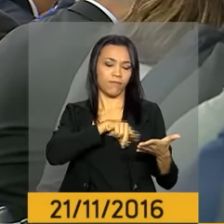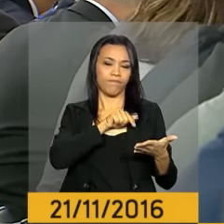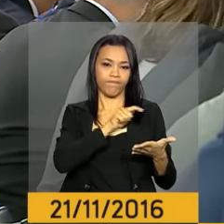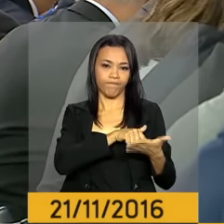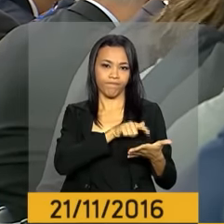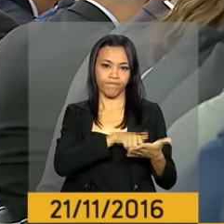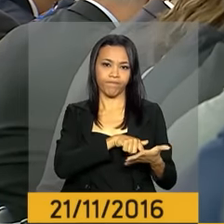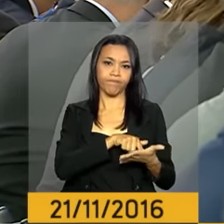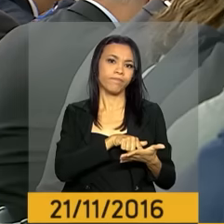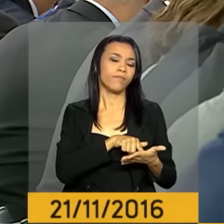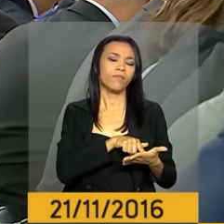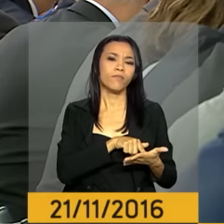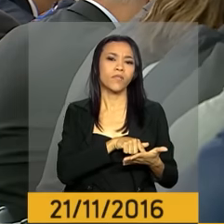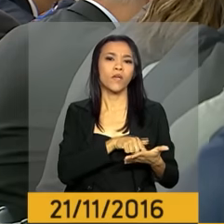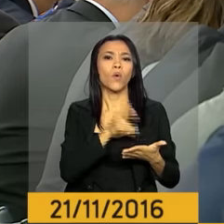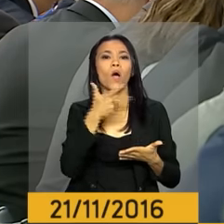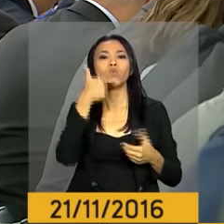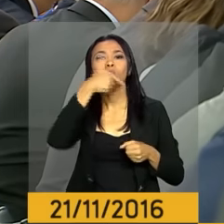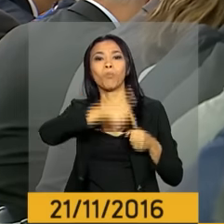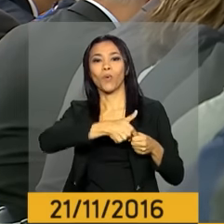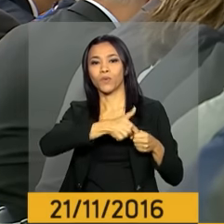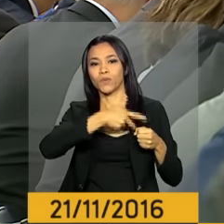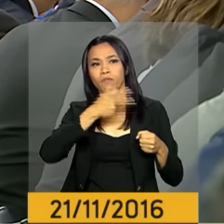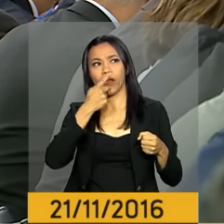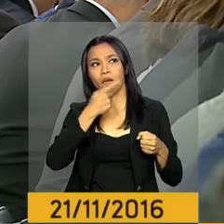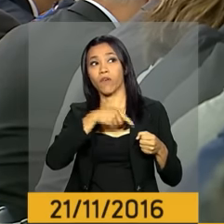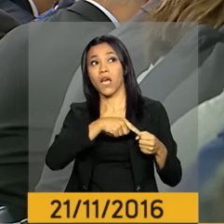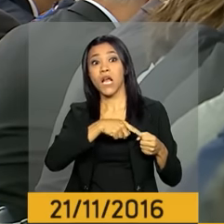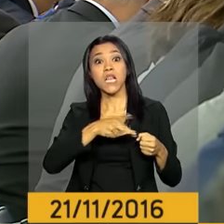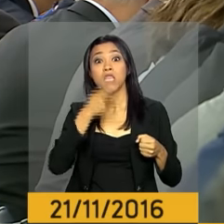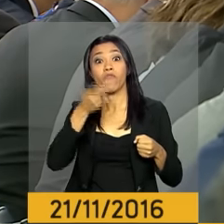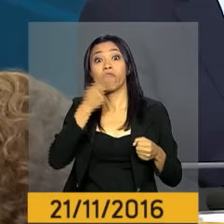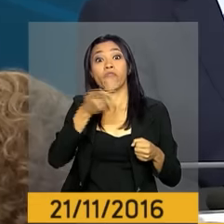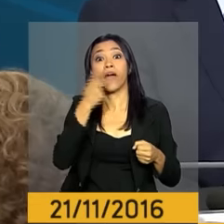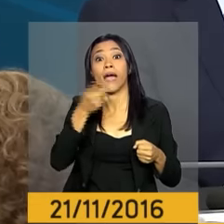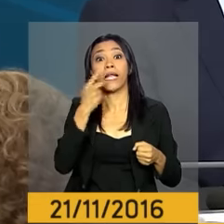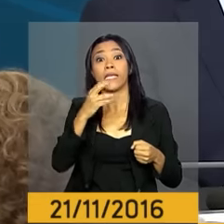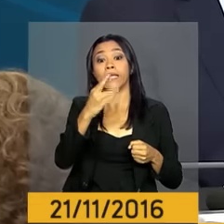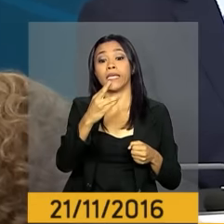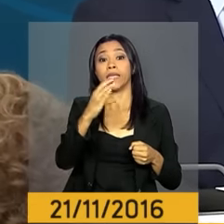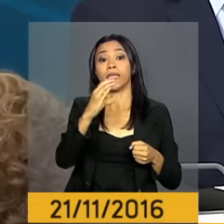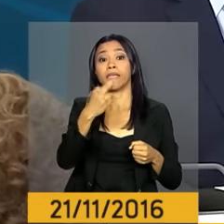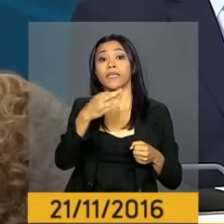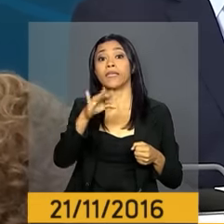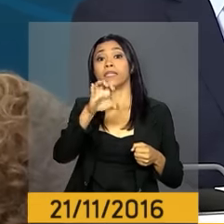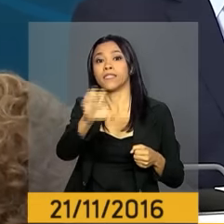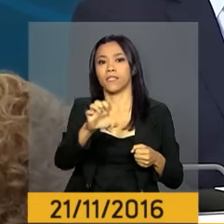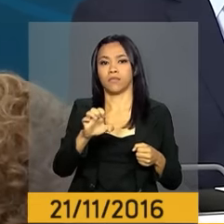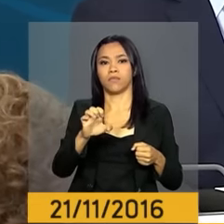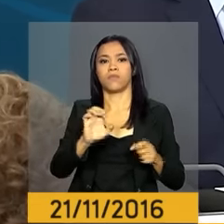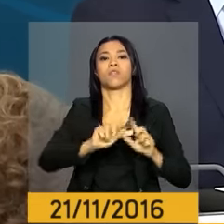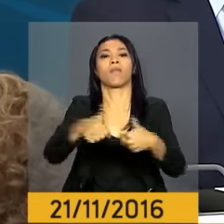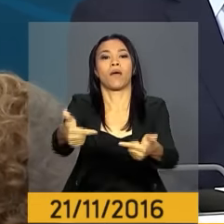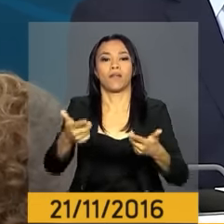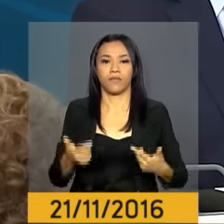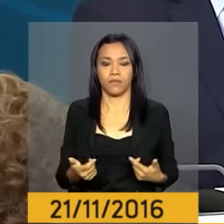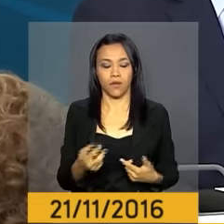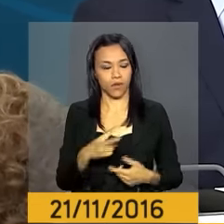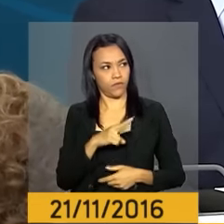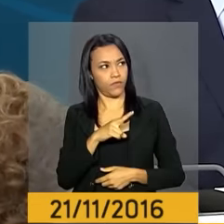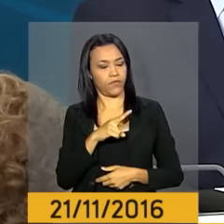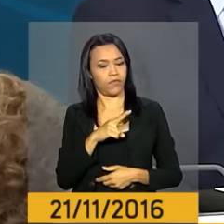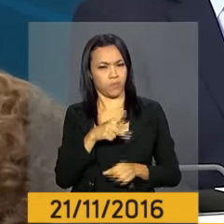Branco, num posto de gasolina, que dizia assim: não fale em crise, trabalhe. Depois até foram detectar